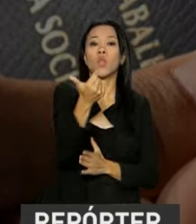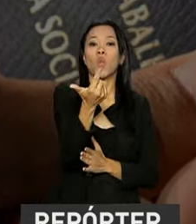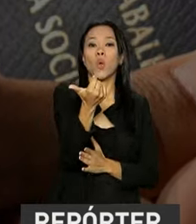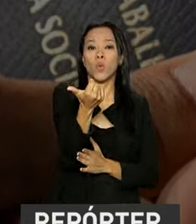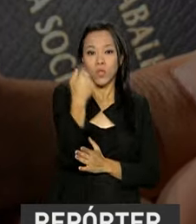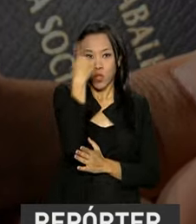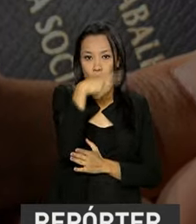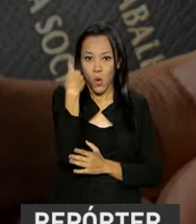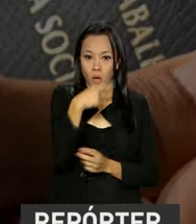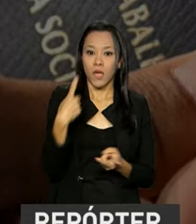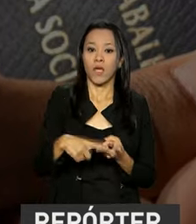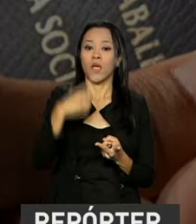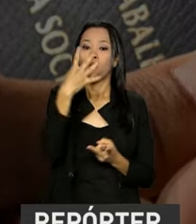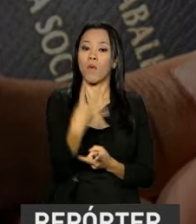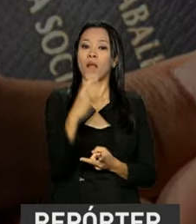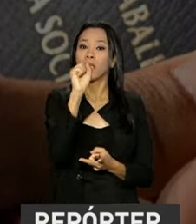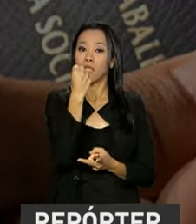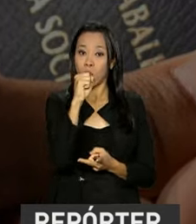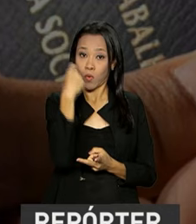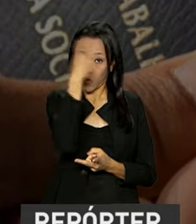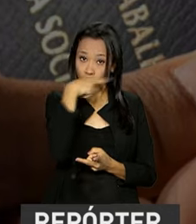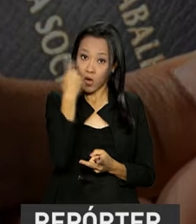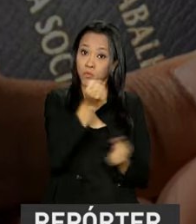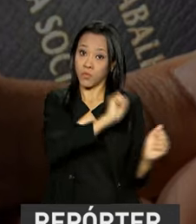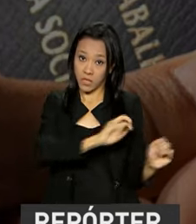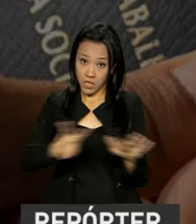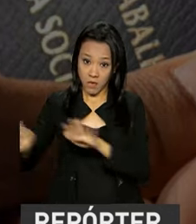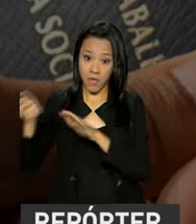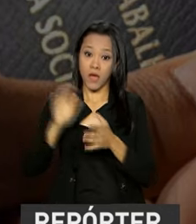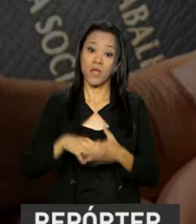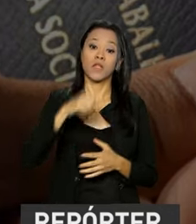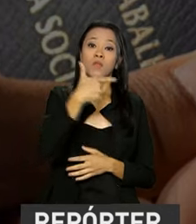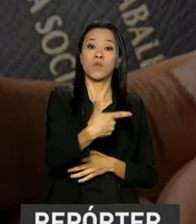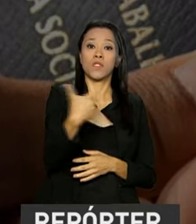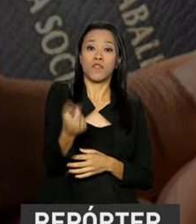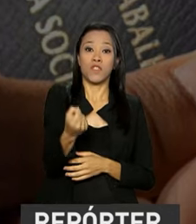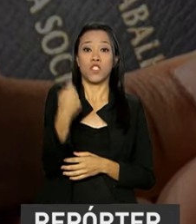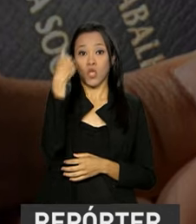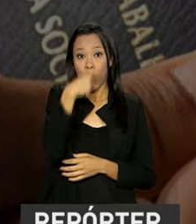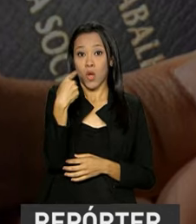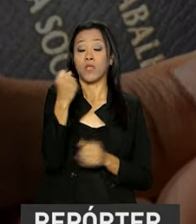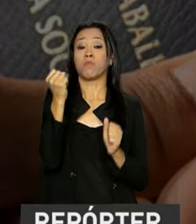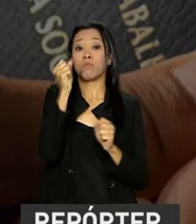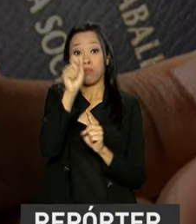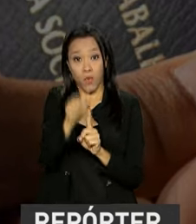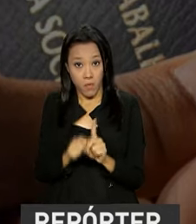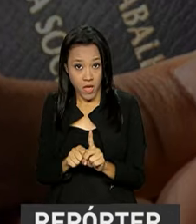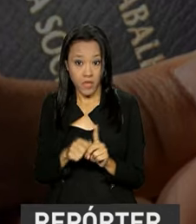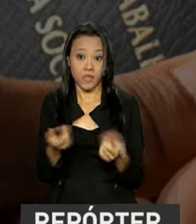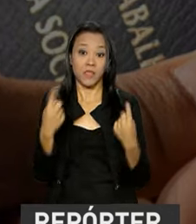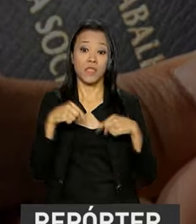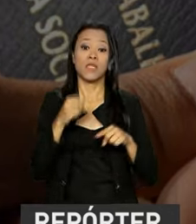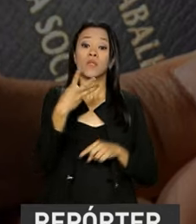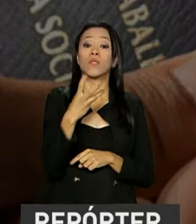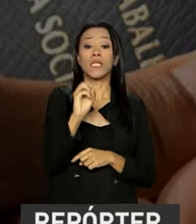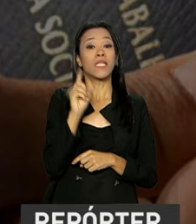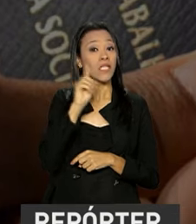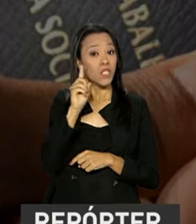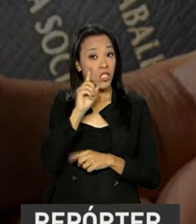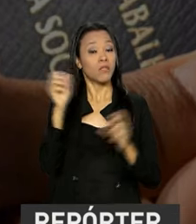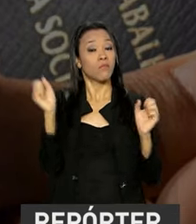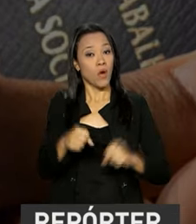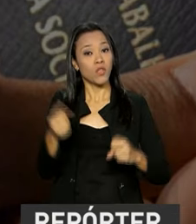dia 48 horas por semana 220 horas por mês os 30 dias de férias poderão ser